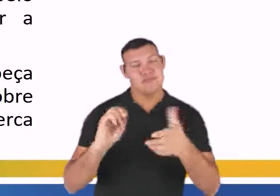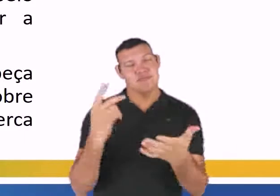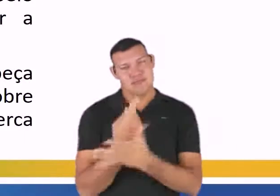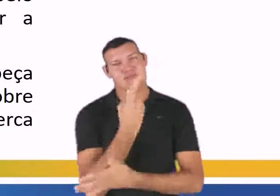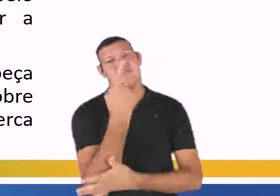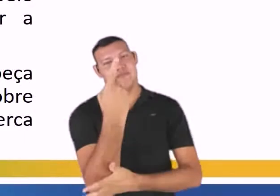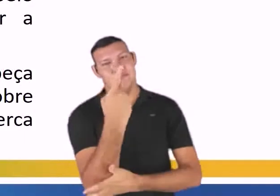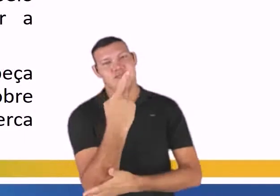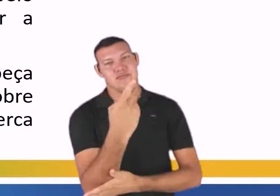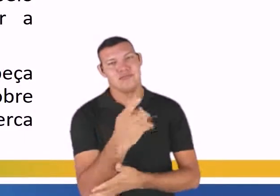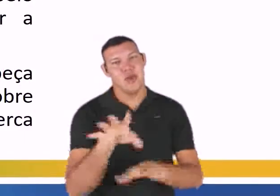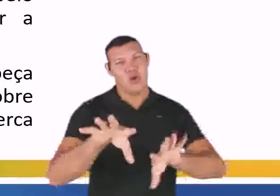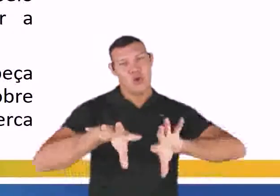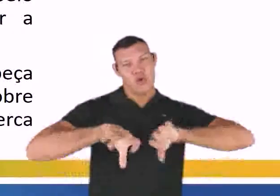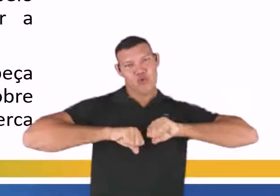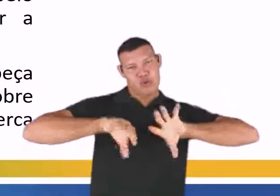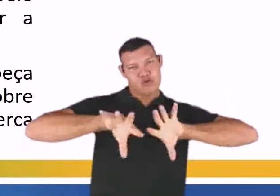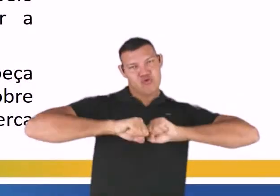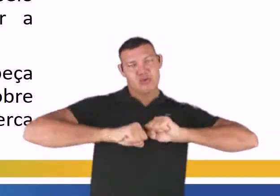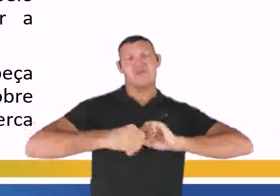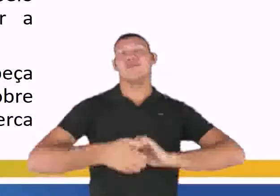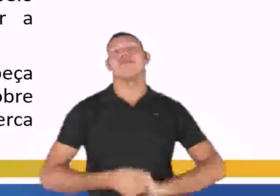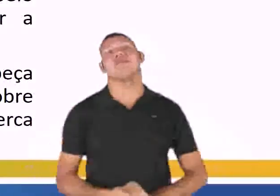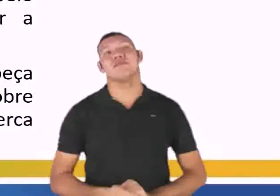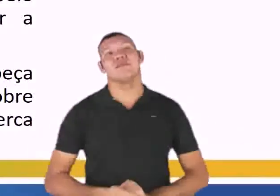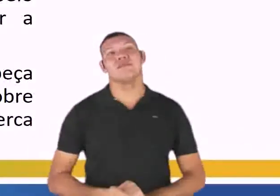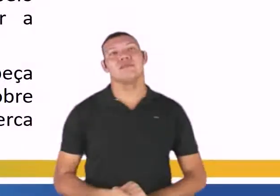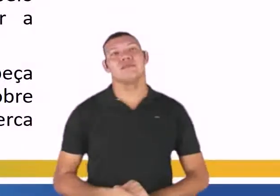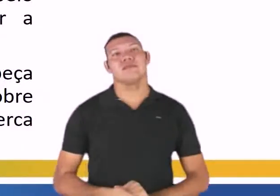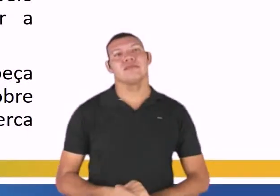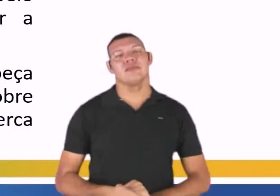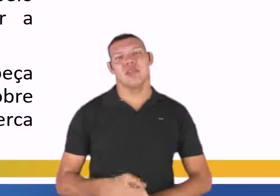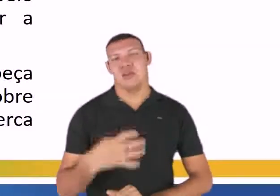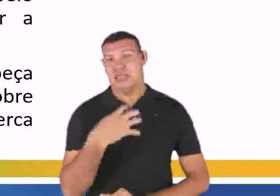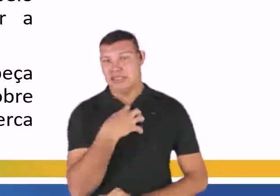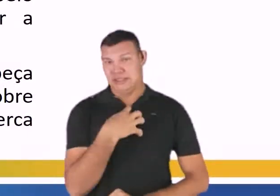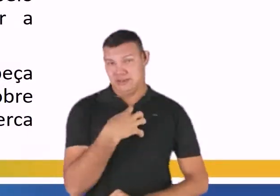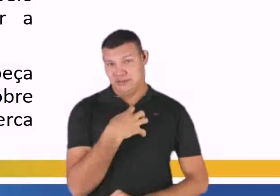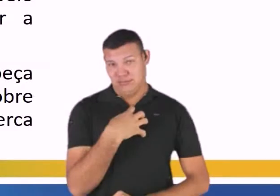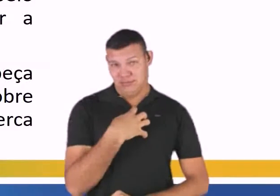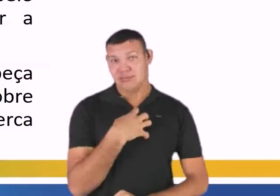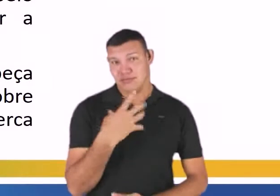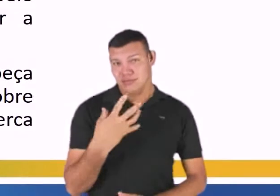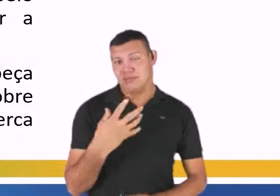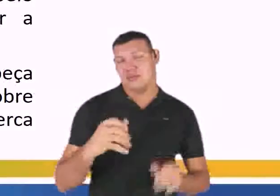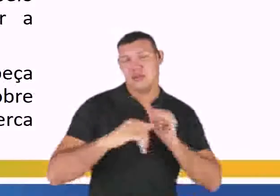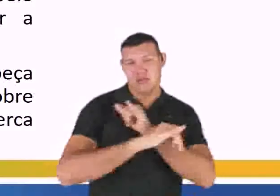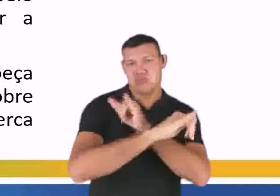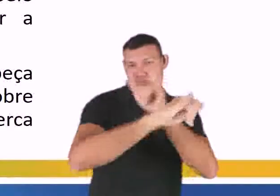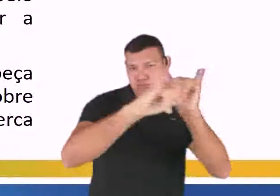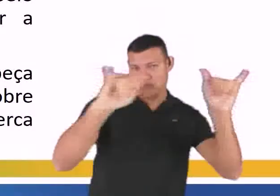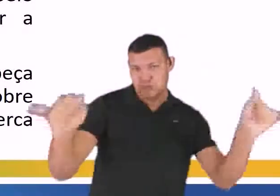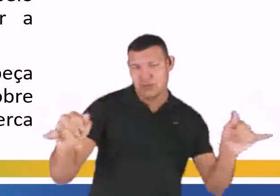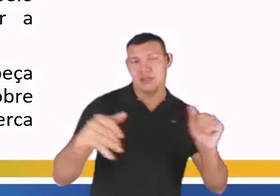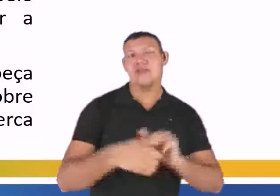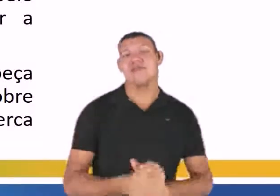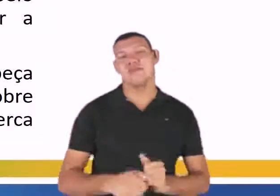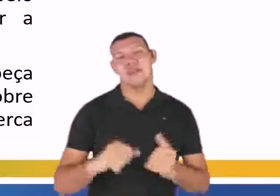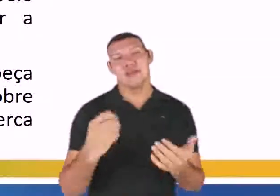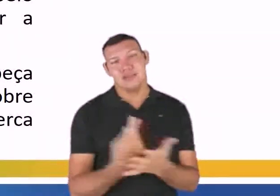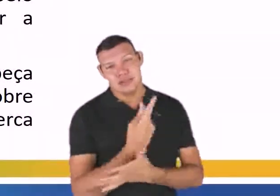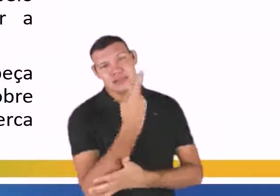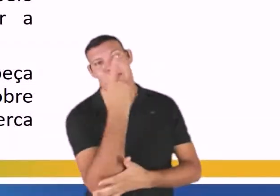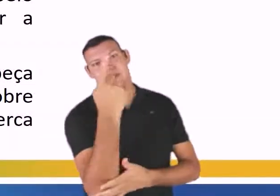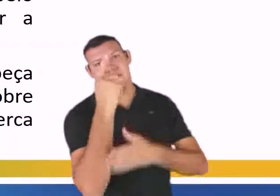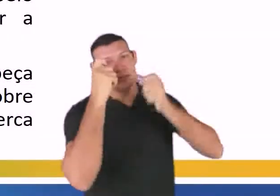público consumidor que somos nós. E uma dessas formas de fazer a publicidade acontecer,